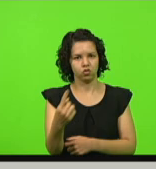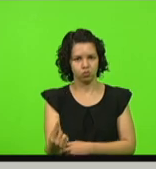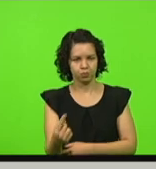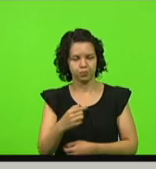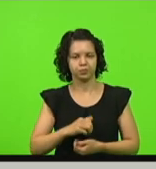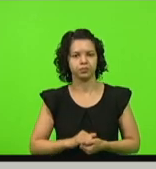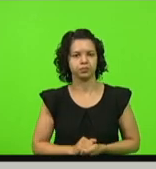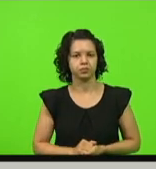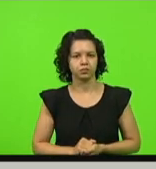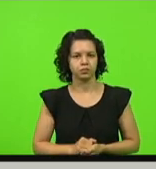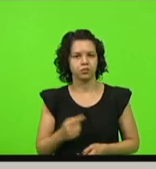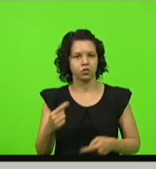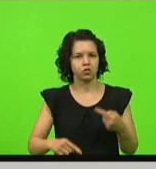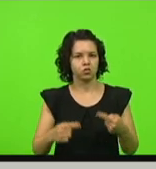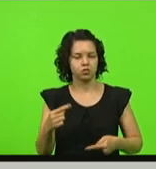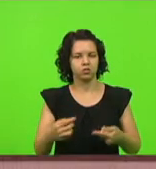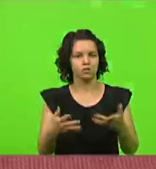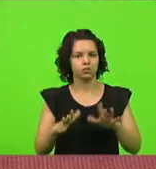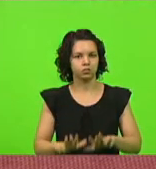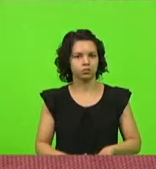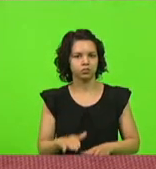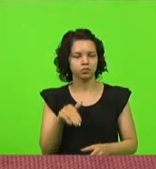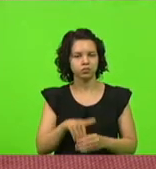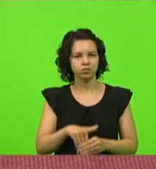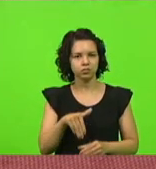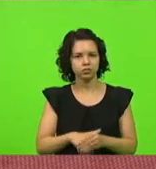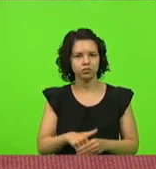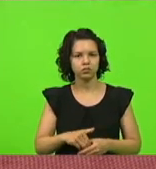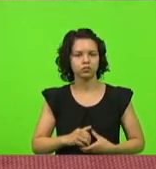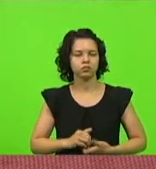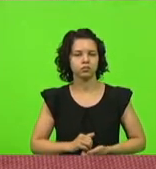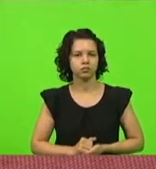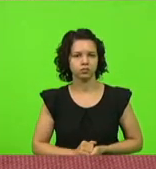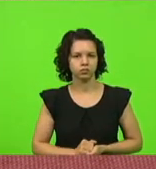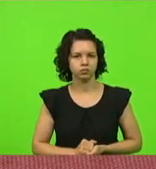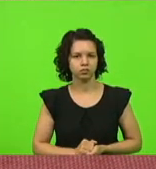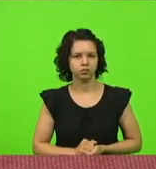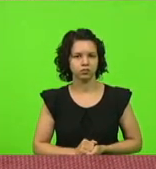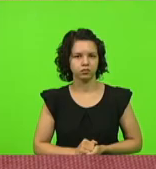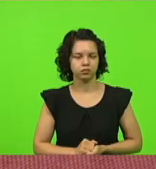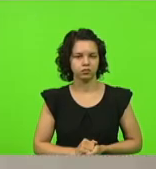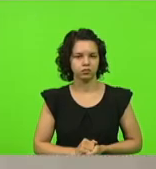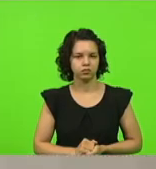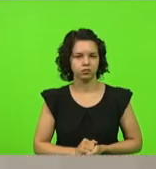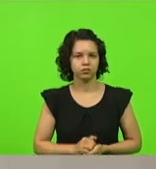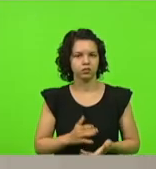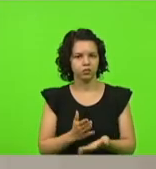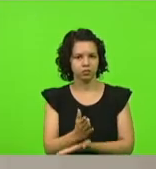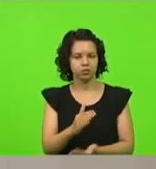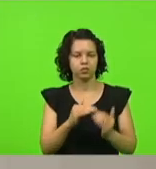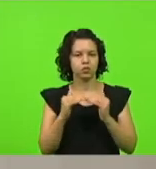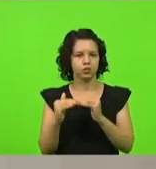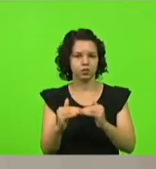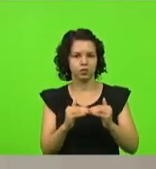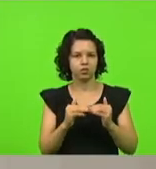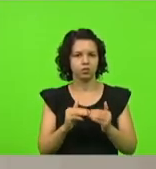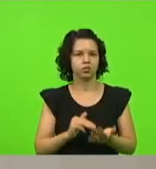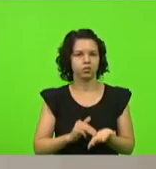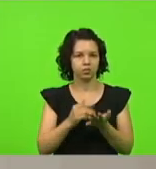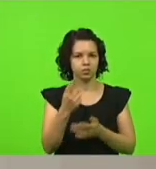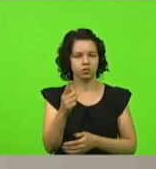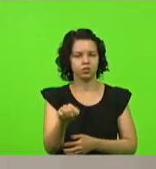São Miguel do Oeste. Em discussão, não havendo quem queira discutir em votação, deputados que aprovam, permaneçam como se encontram. Aprovado por unanimidade.